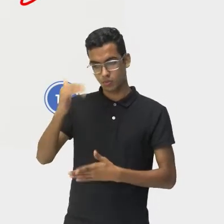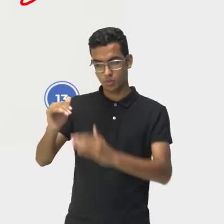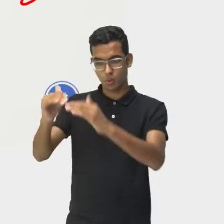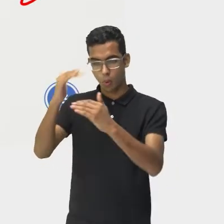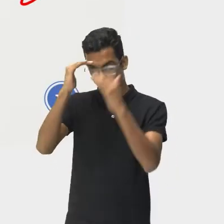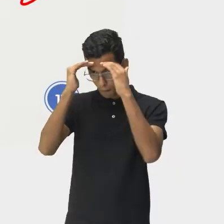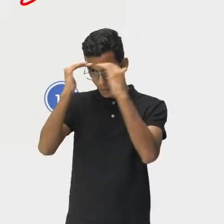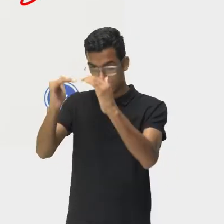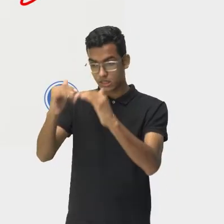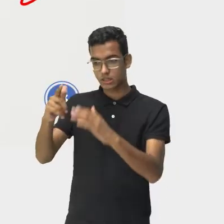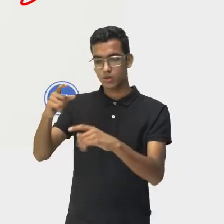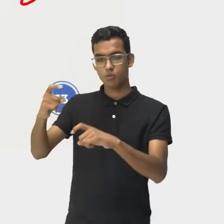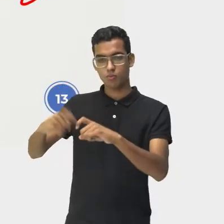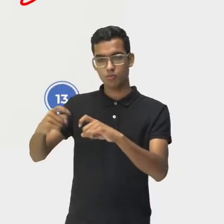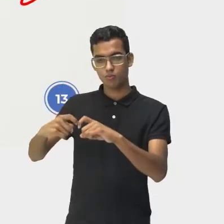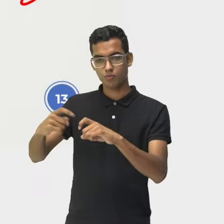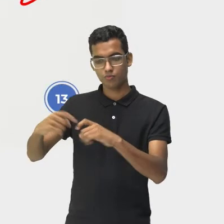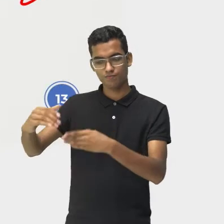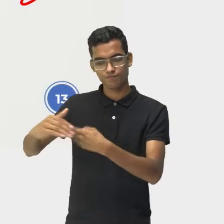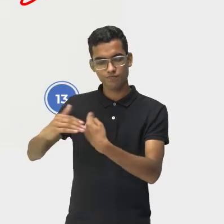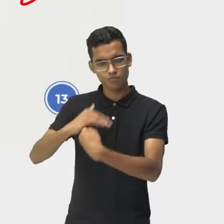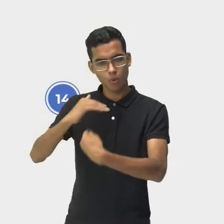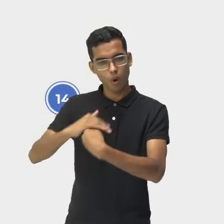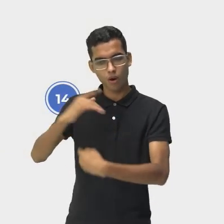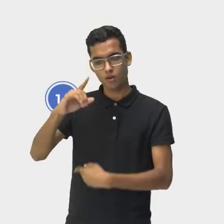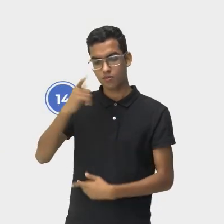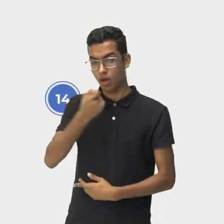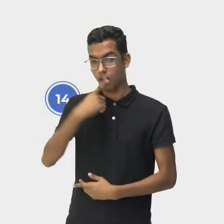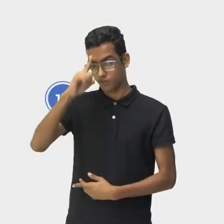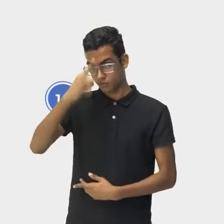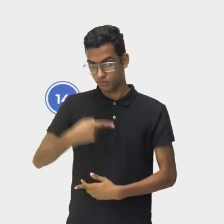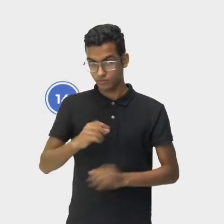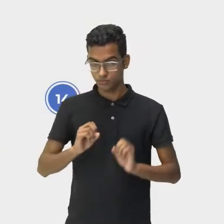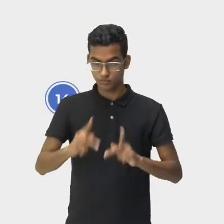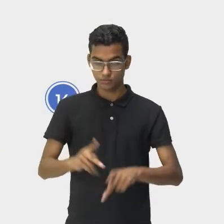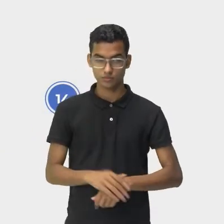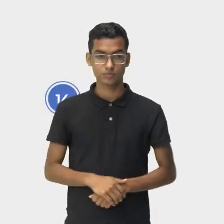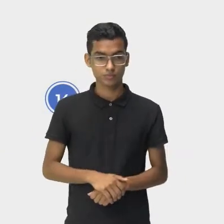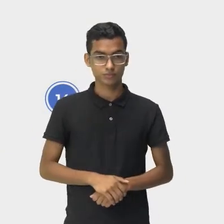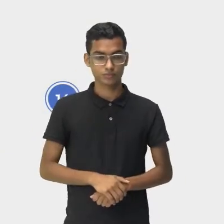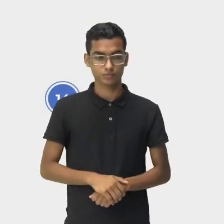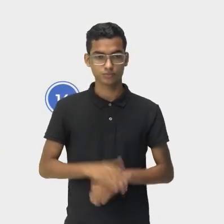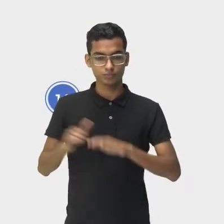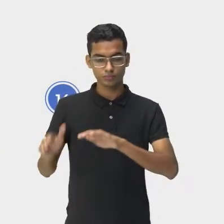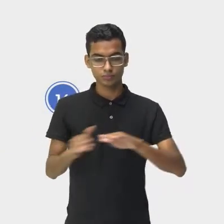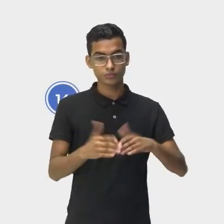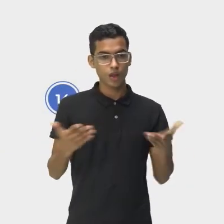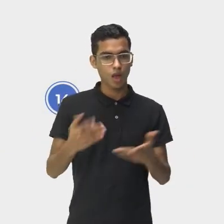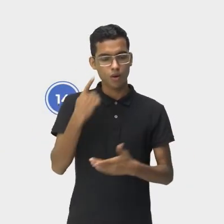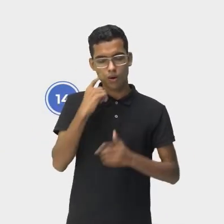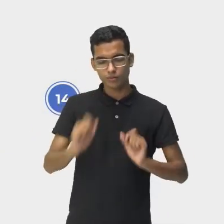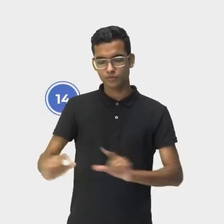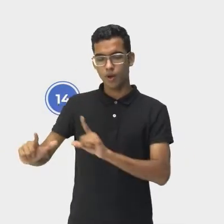o receituário médico. Prosseguindo, agora nós vamos estudar sobre as dislipidemias. O que seria